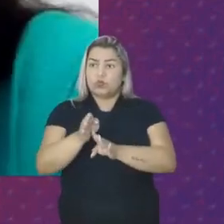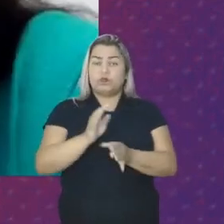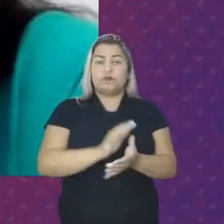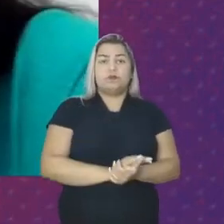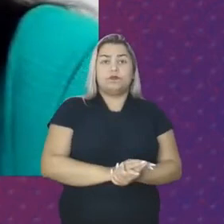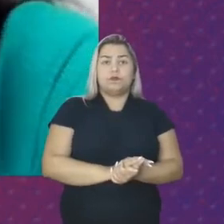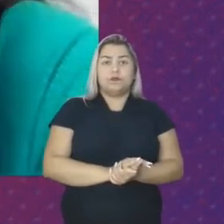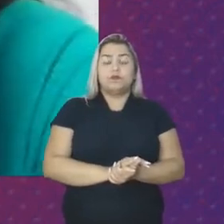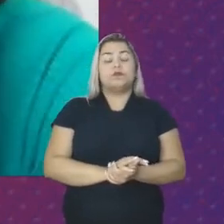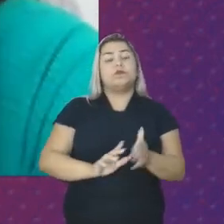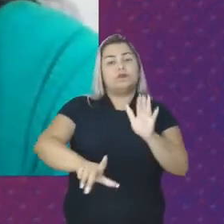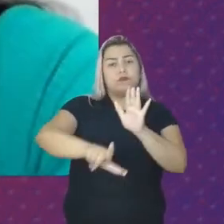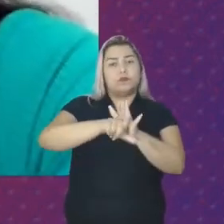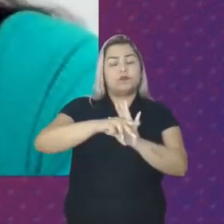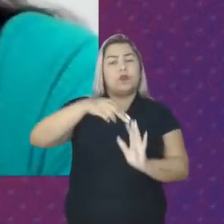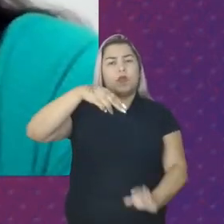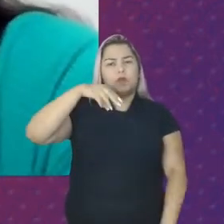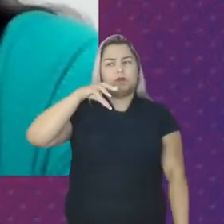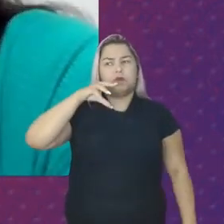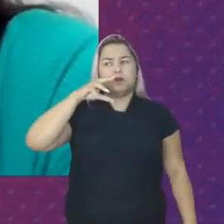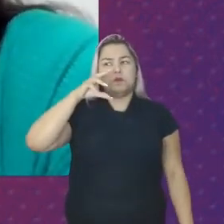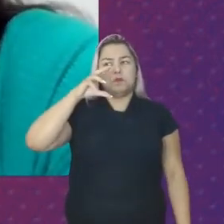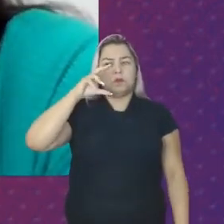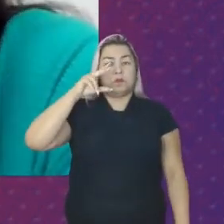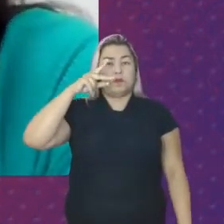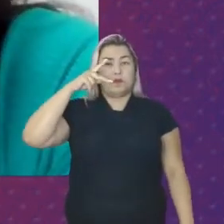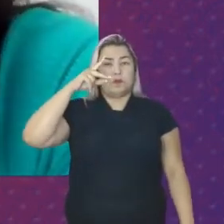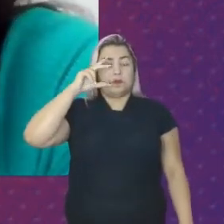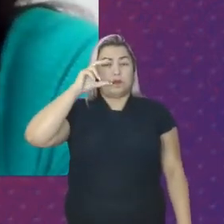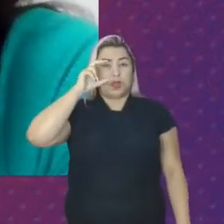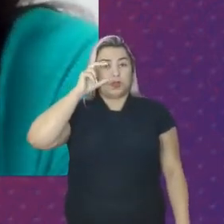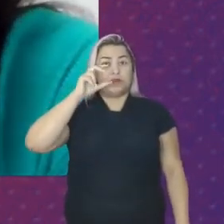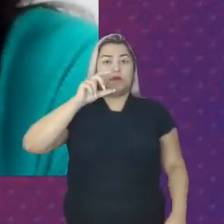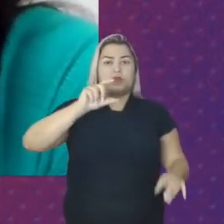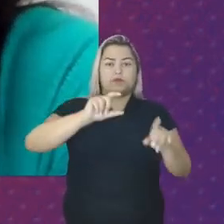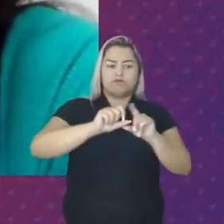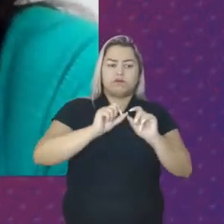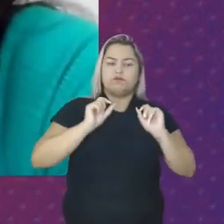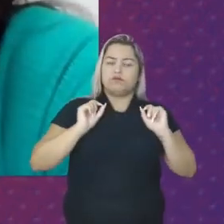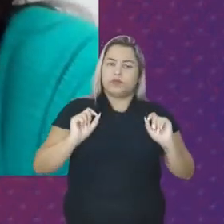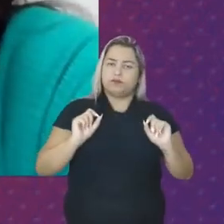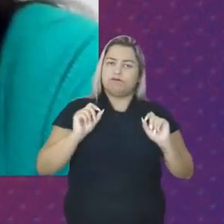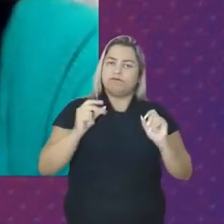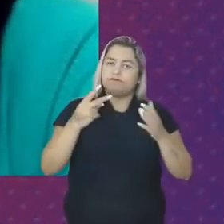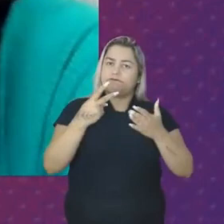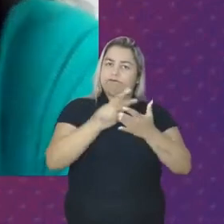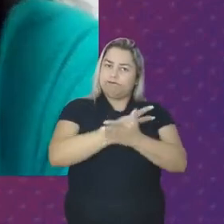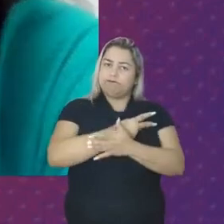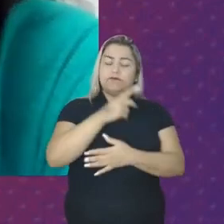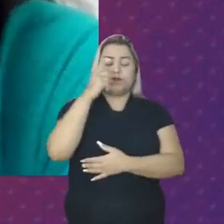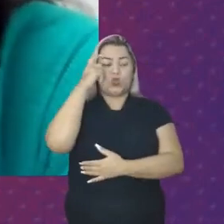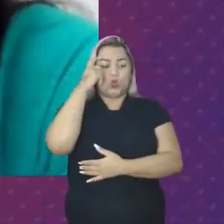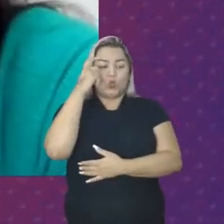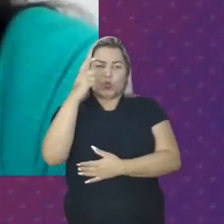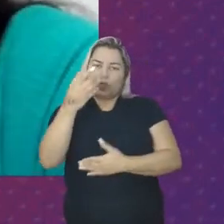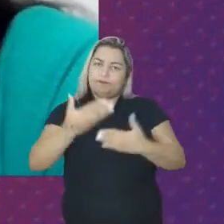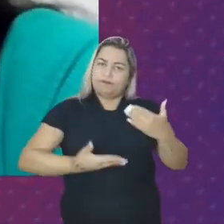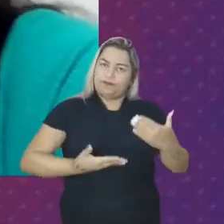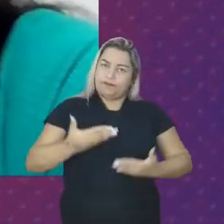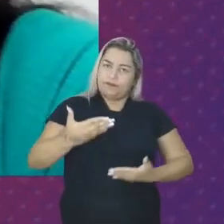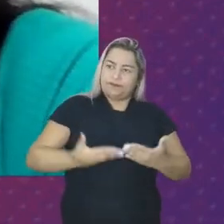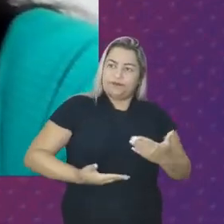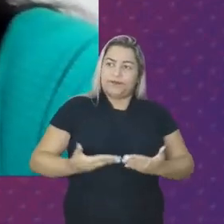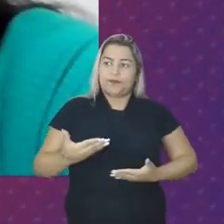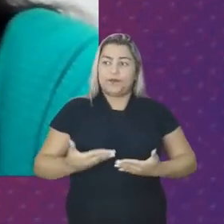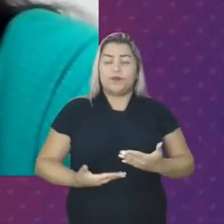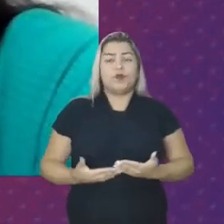Lei Maria da Penha e disseminar as leis existentes, né? E dessa forma, a ideia de um serviço que viria a